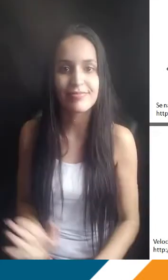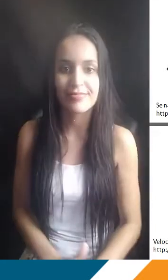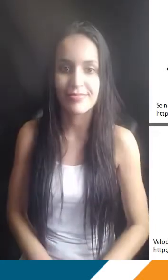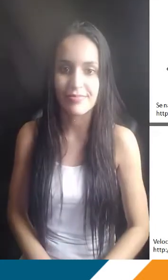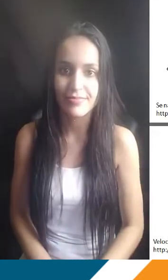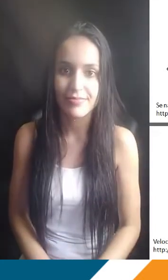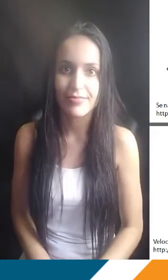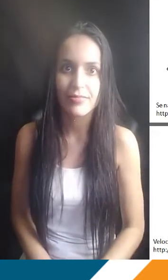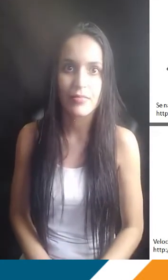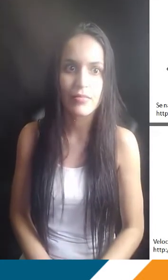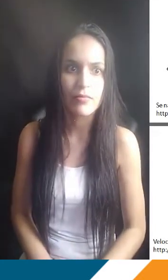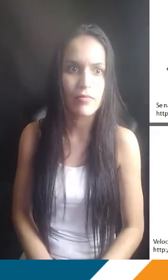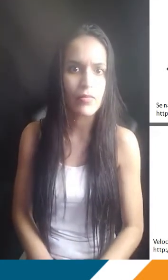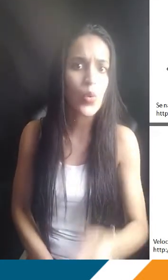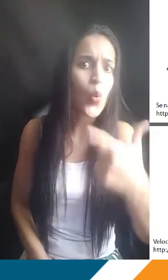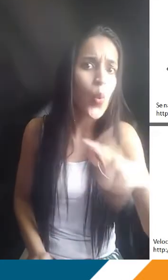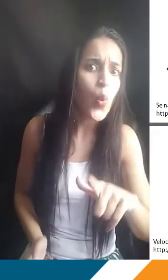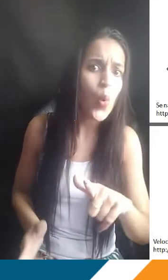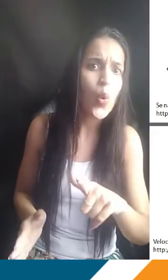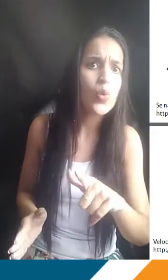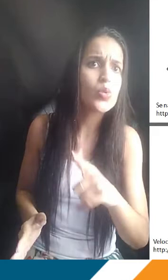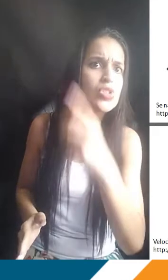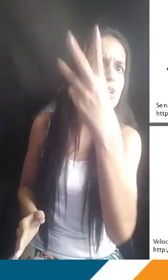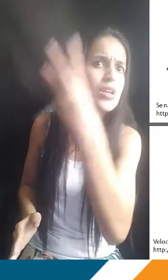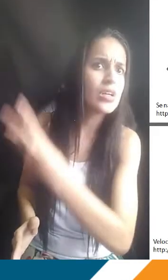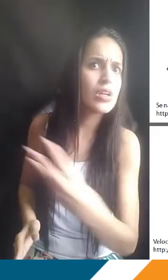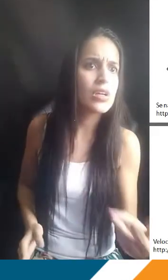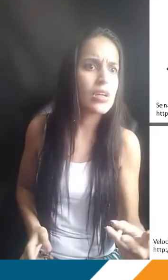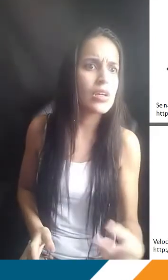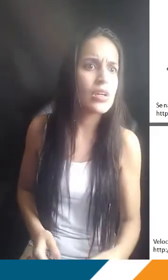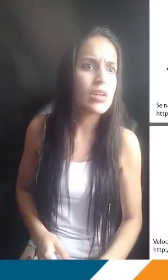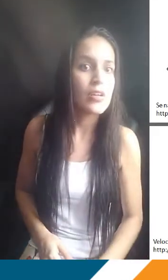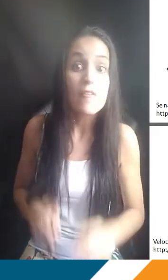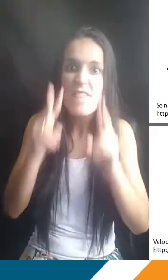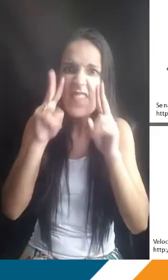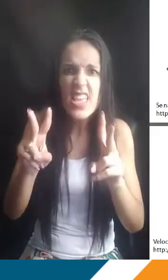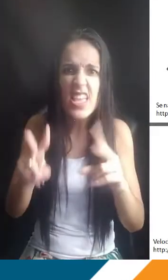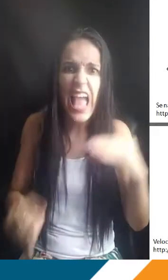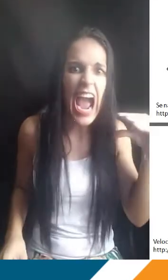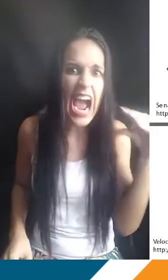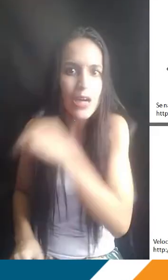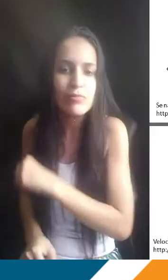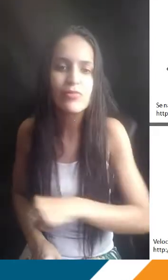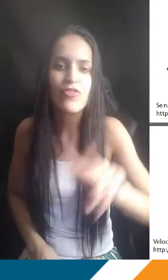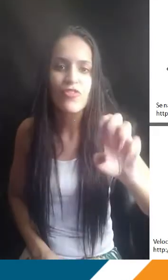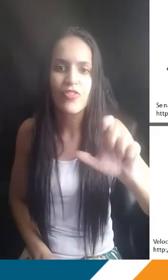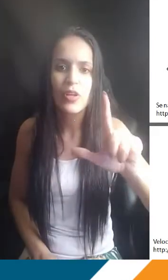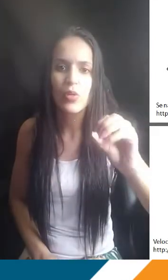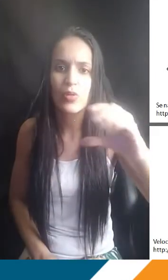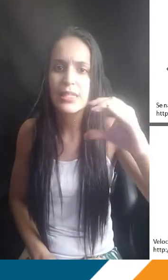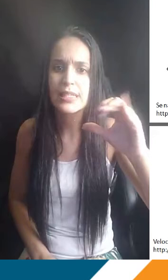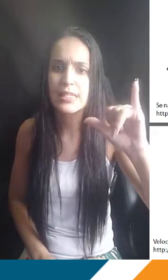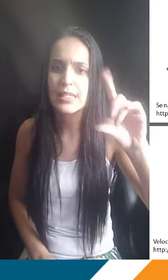textos. Inclusive, isso acontece nos outros poemas que a gente está analisando. Então, olha esse velocidade, como há um